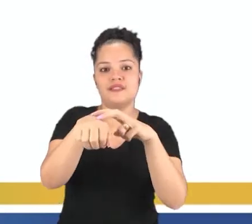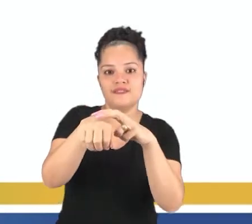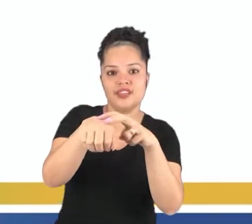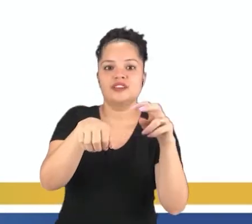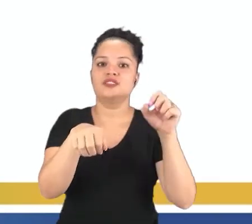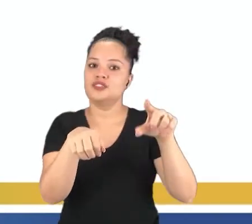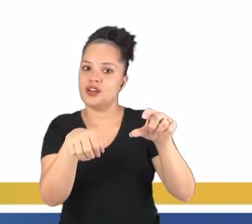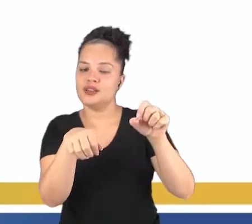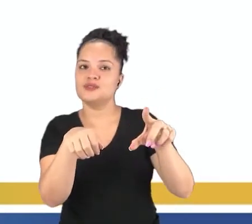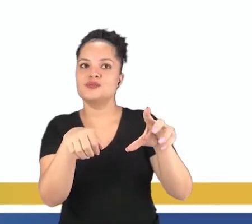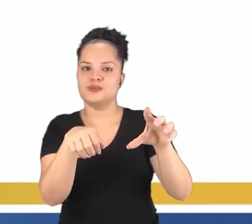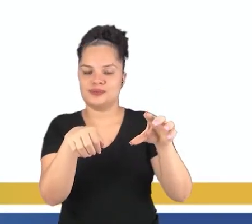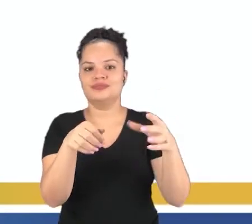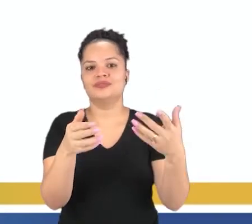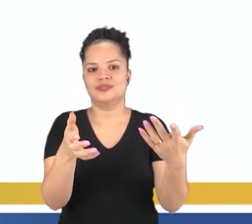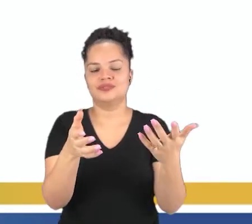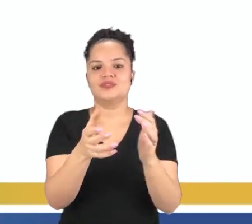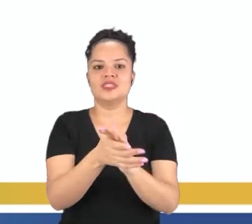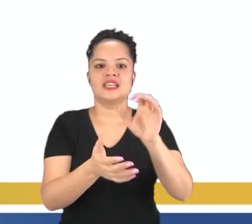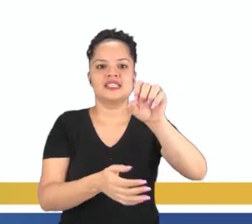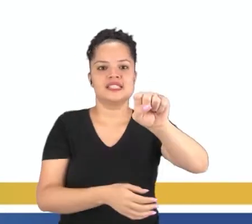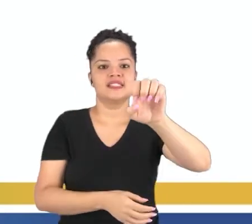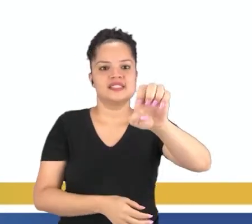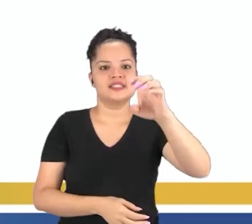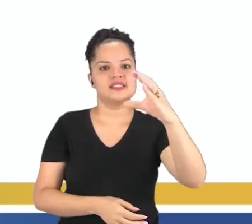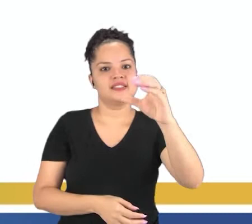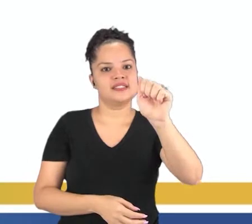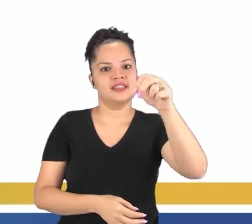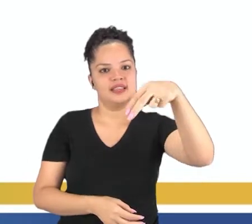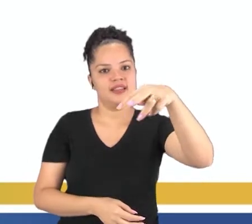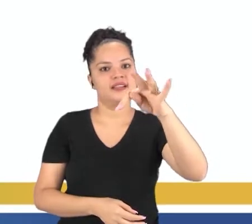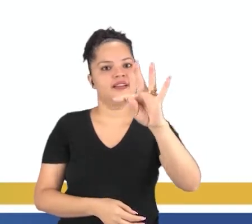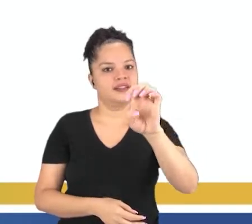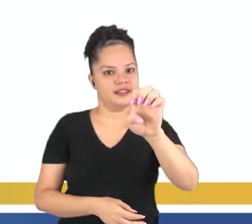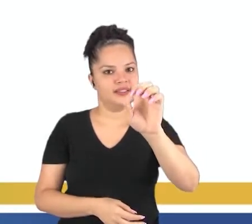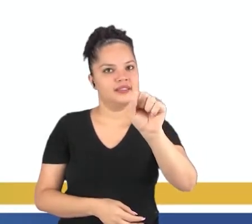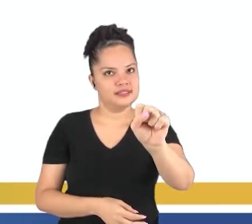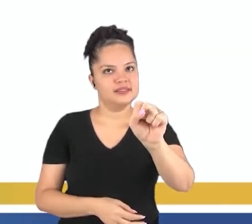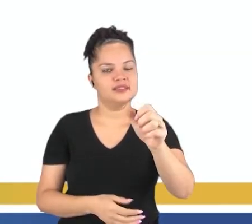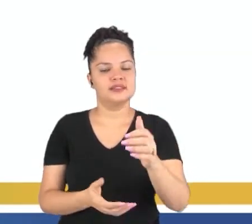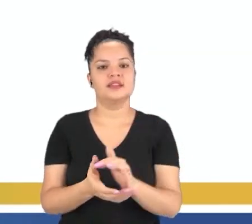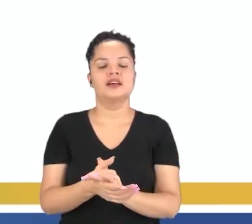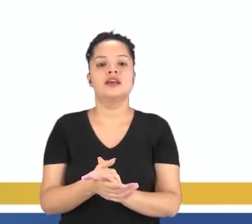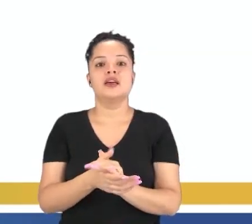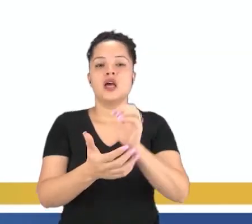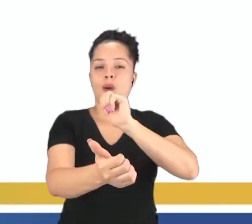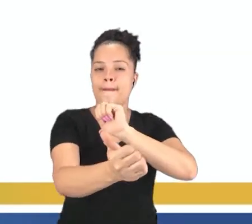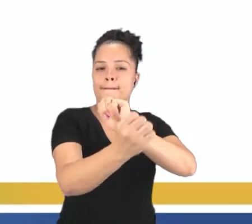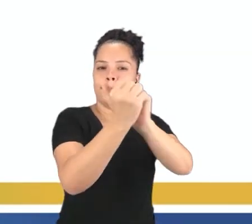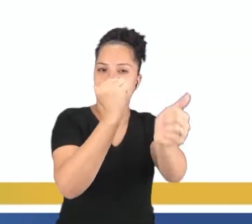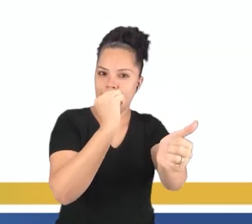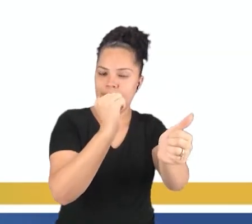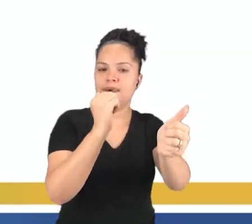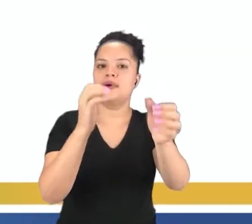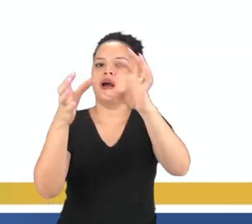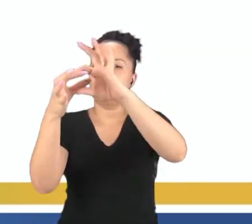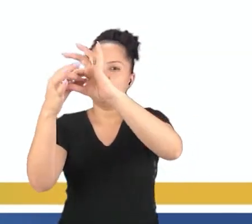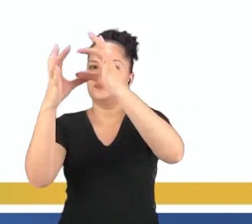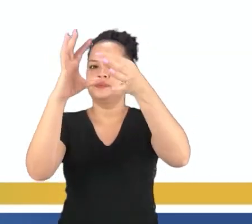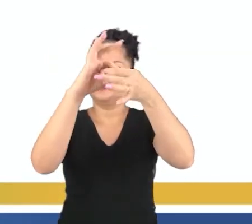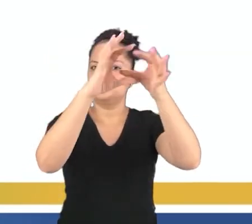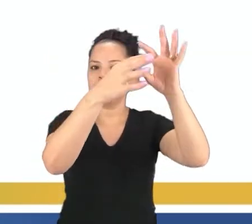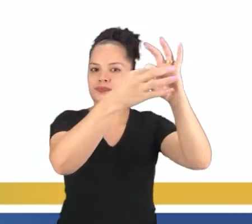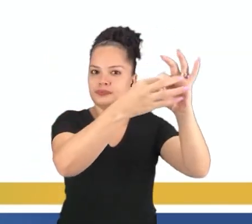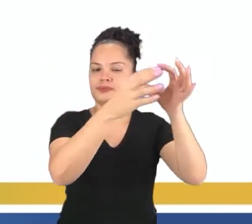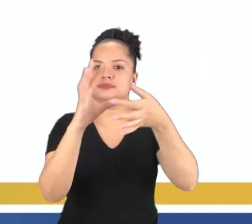verde. Então, nesse caso aí, eu digo que são circunferências secantes. O símbolo olímpico, né, que eu já trabalhei com vocês nessa